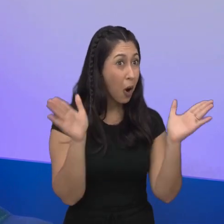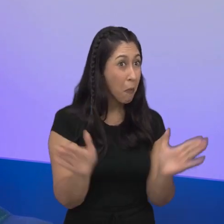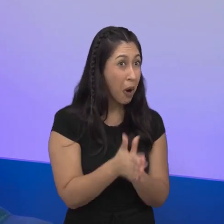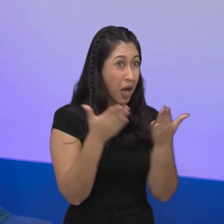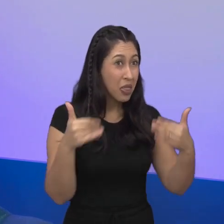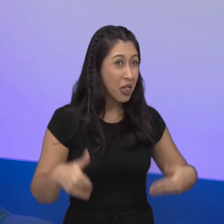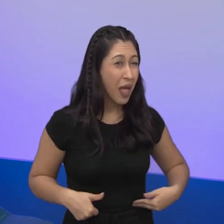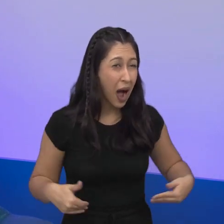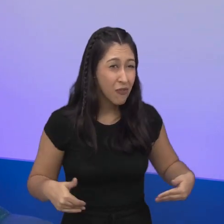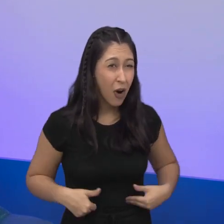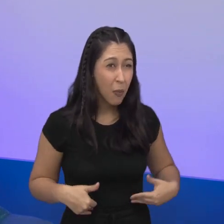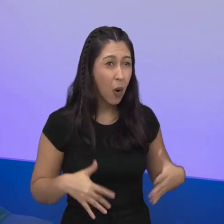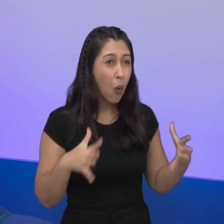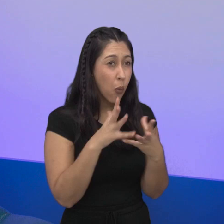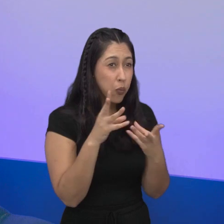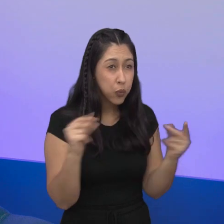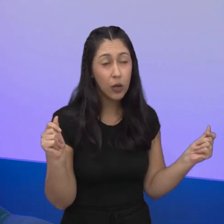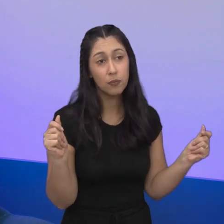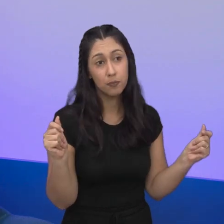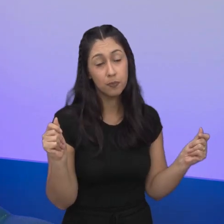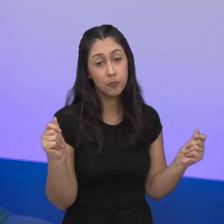pobreza e à fome no mundo,